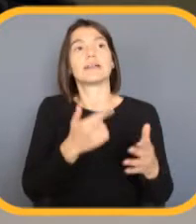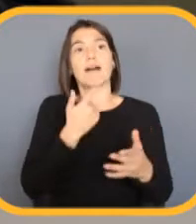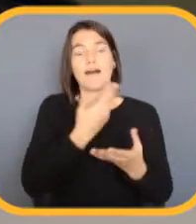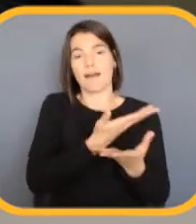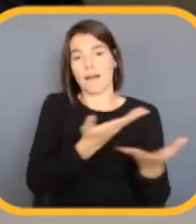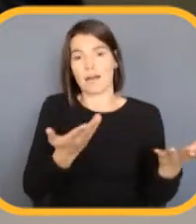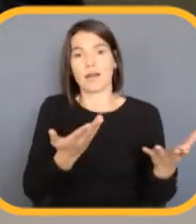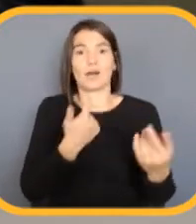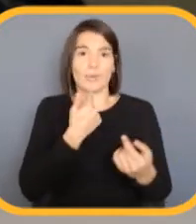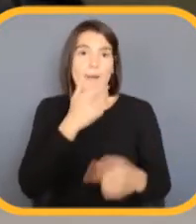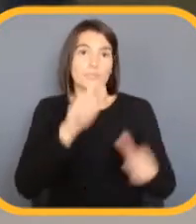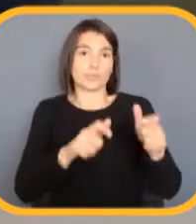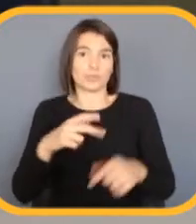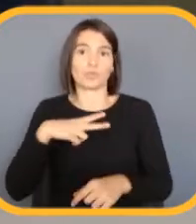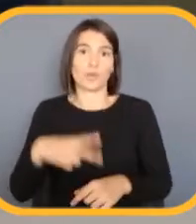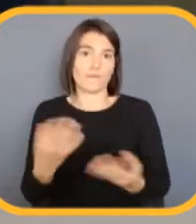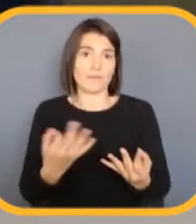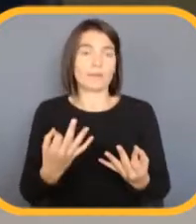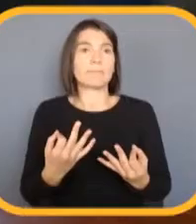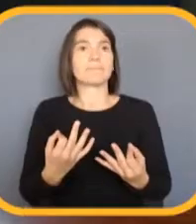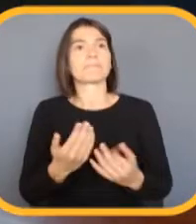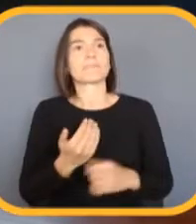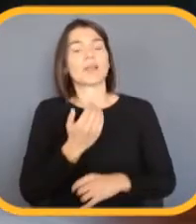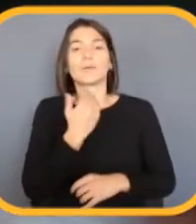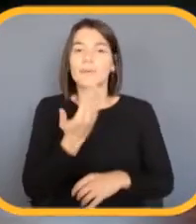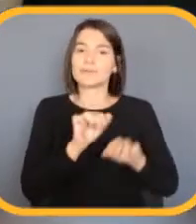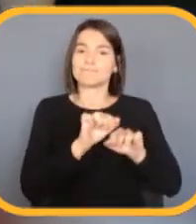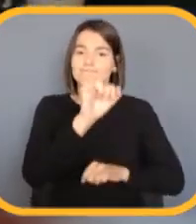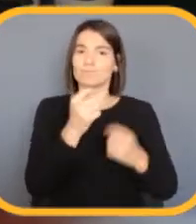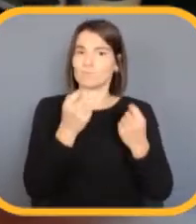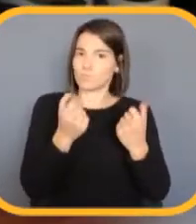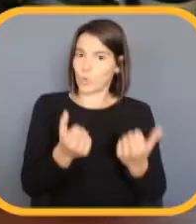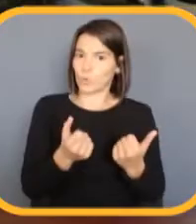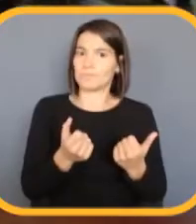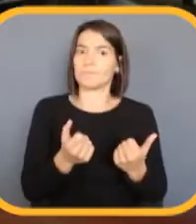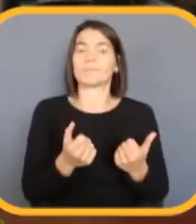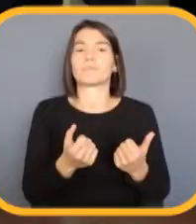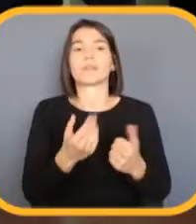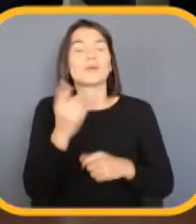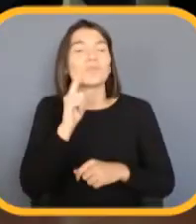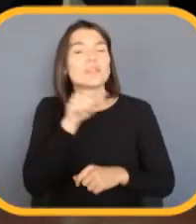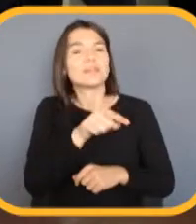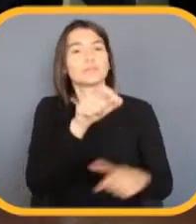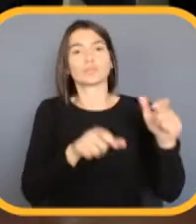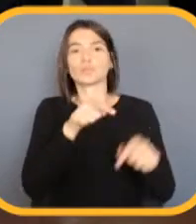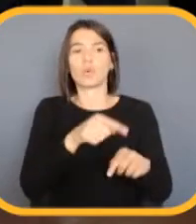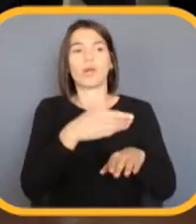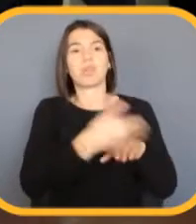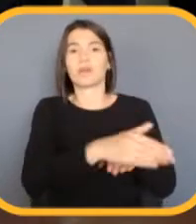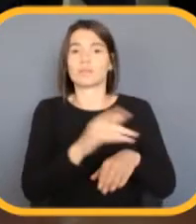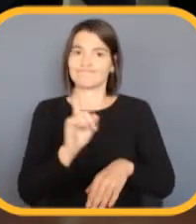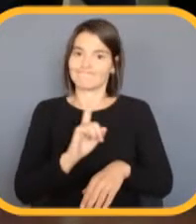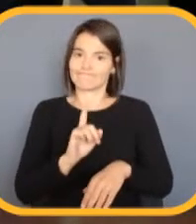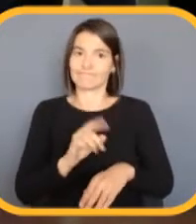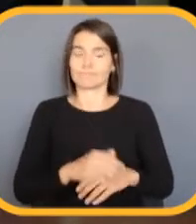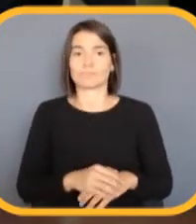toda uma franja da população que a qualificação ainda é muito baixa. E o que acontece é que é muito importante que esta franja da população não seja deixada para